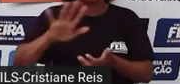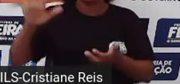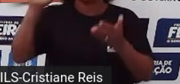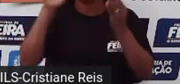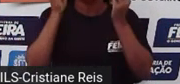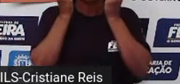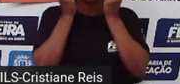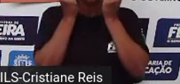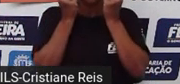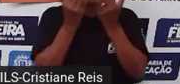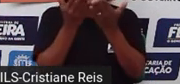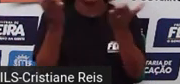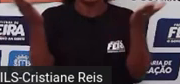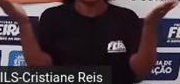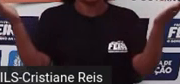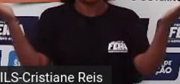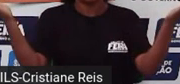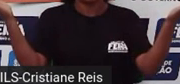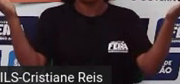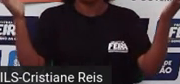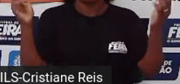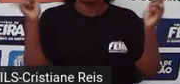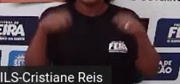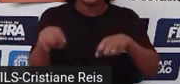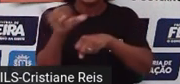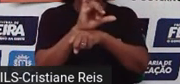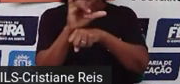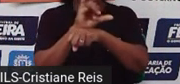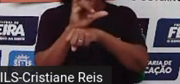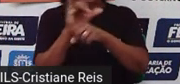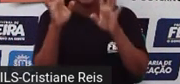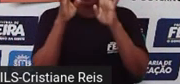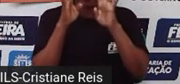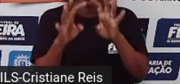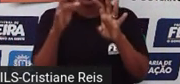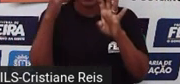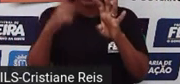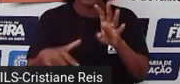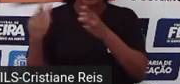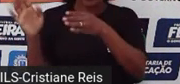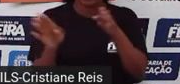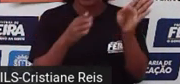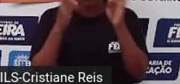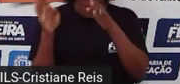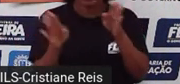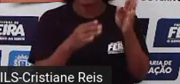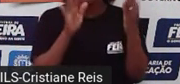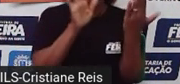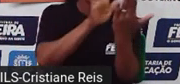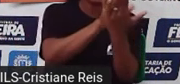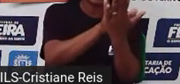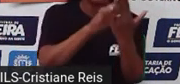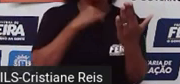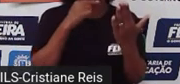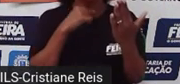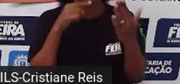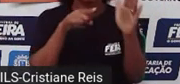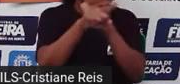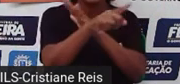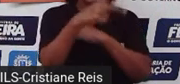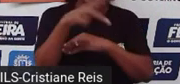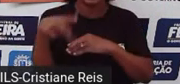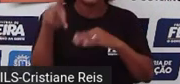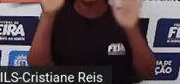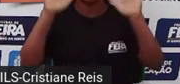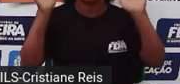um beijão para vocês gente qualquer coisa assistir de novo a alma o ou operador da Lagoa Professor ou professora de